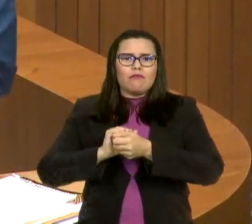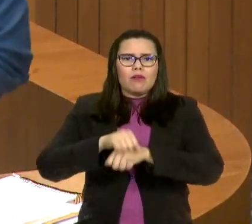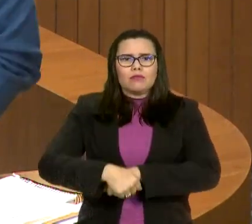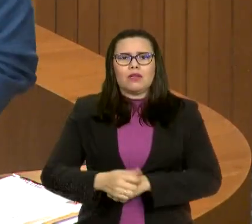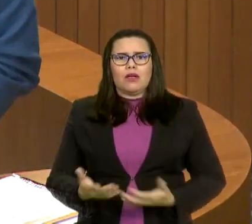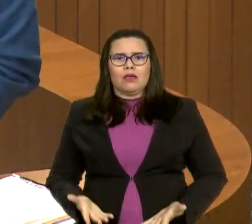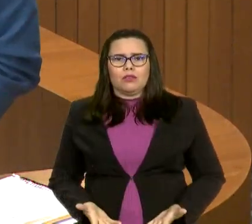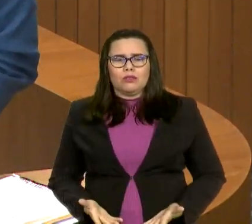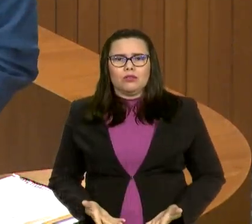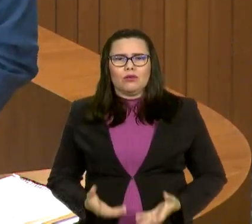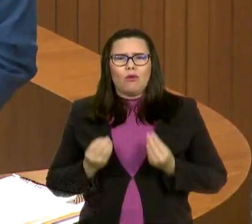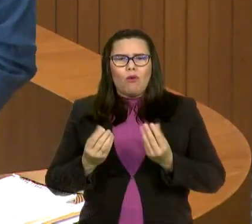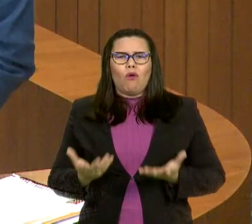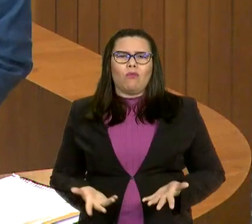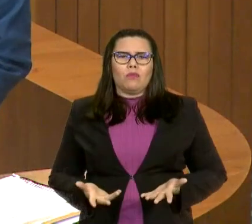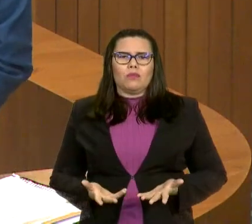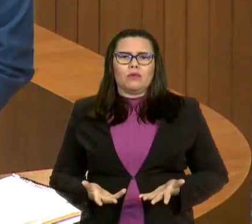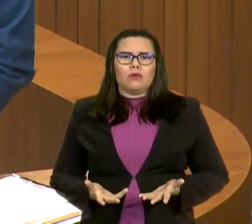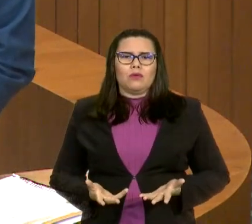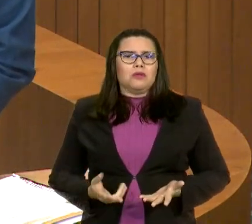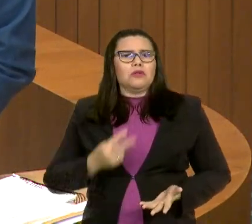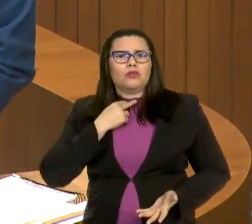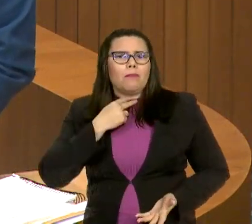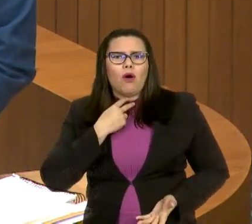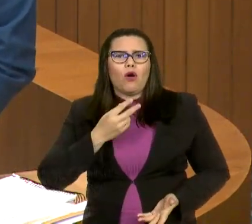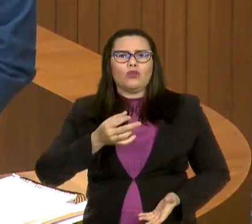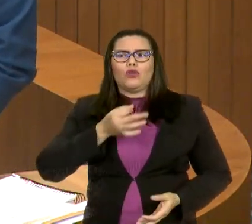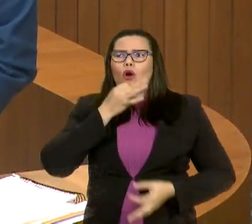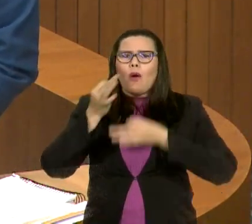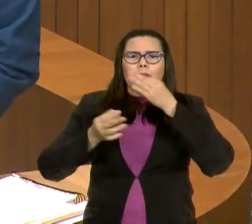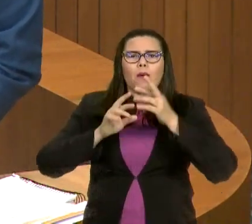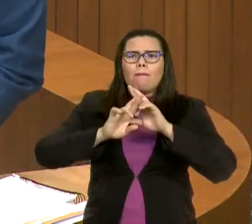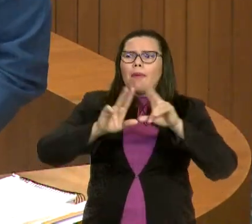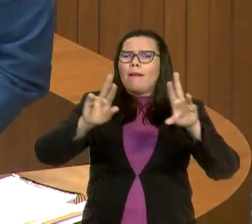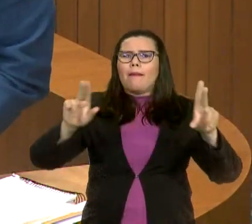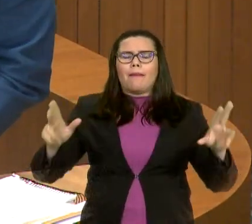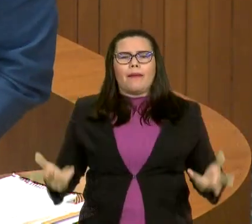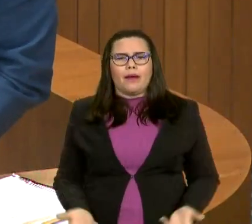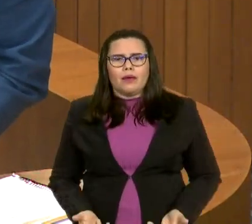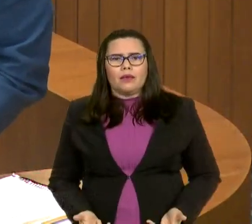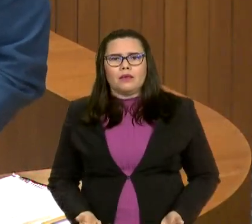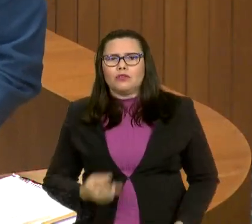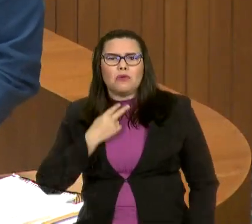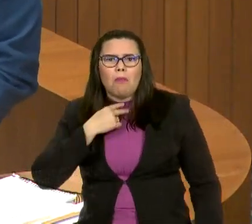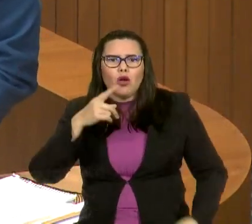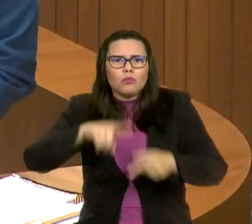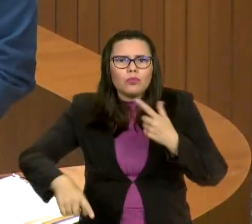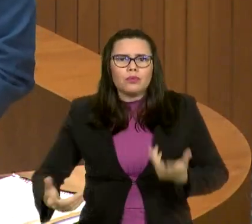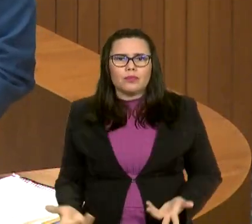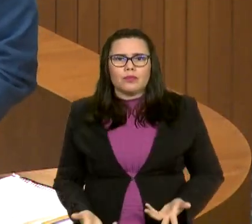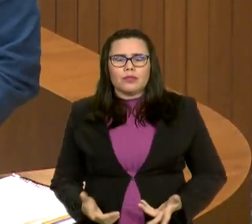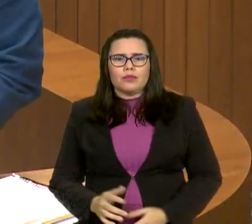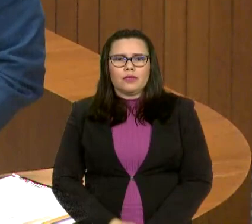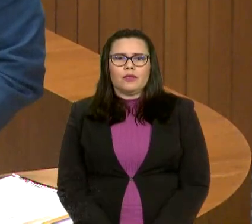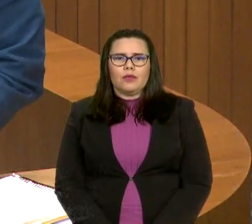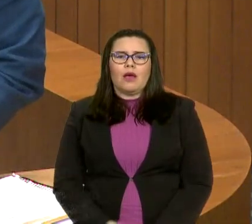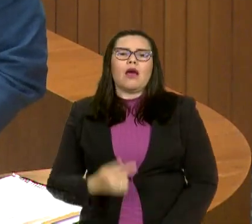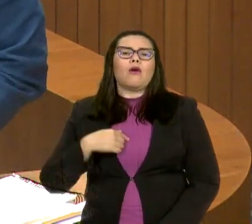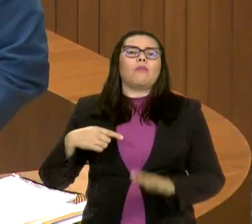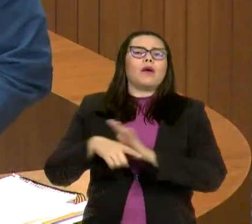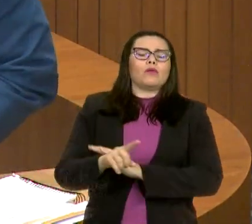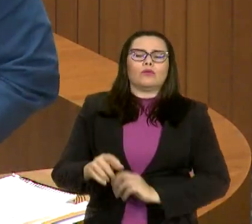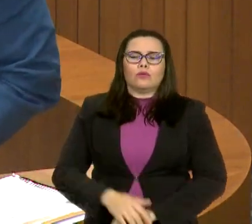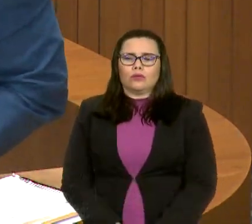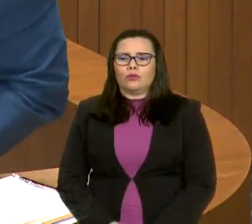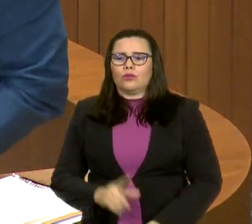que ter dentro da universidade? Então, assim, do que tem medo de debater? Essa casa ontem viu aqui uma medalha colocada pelo deputado